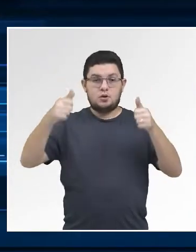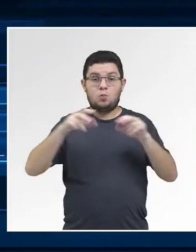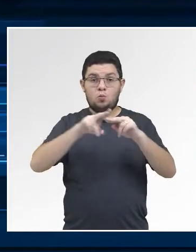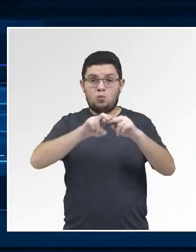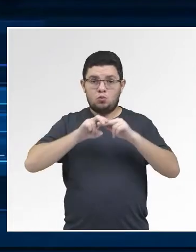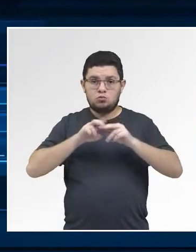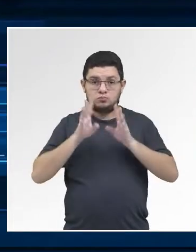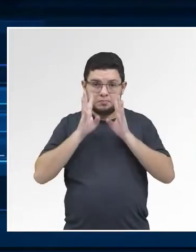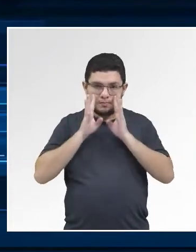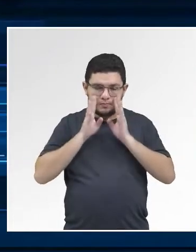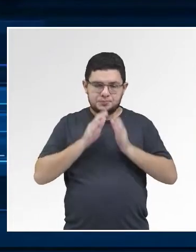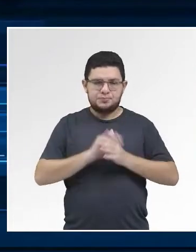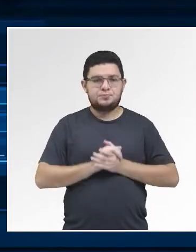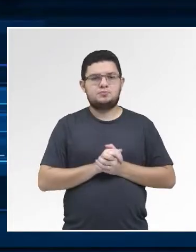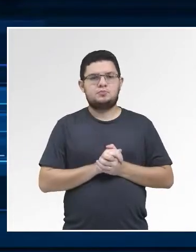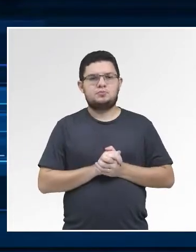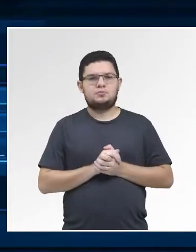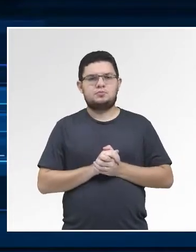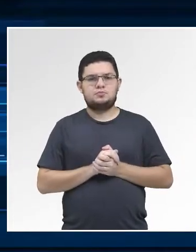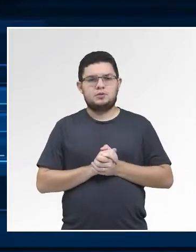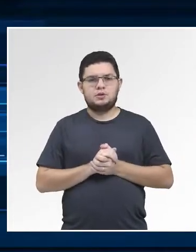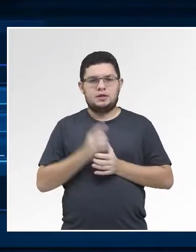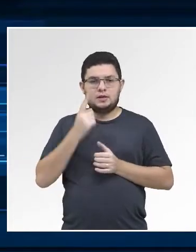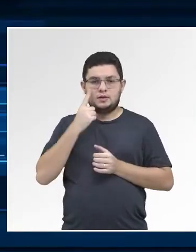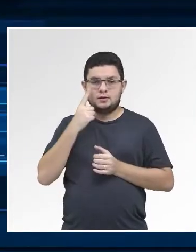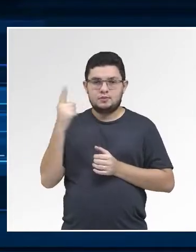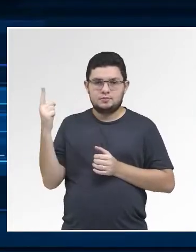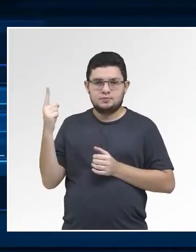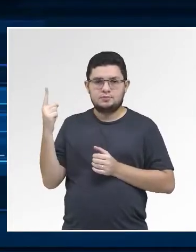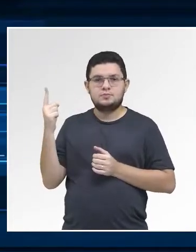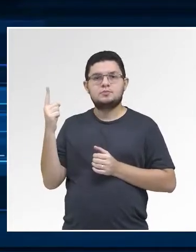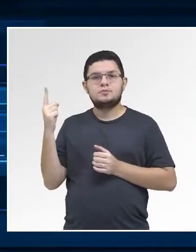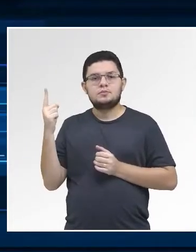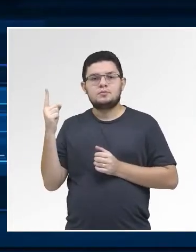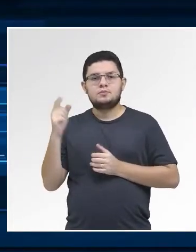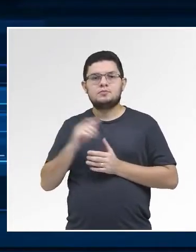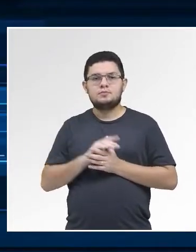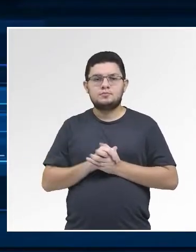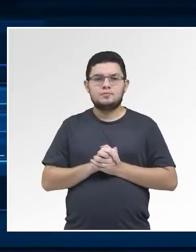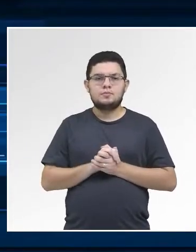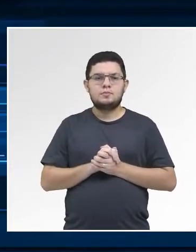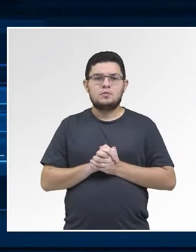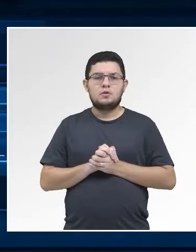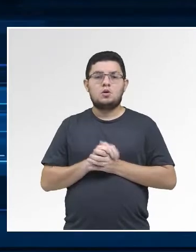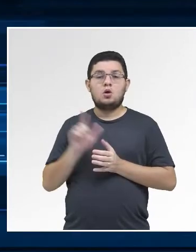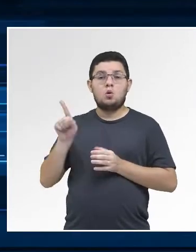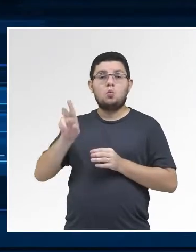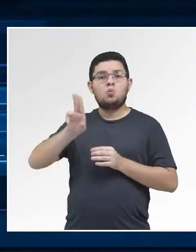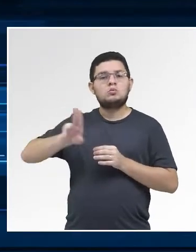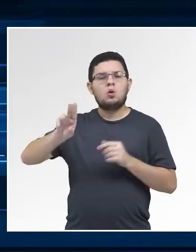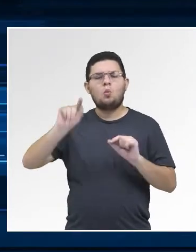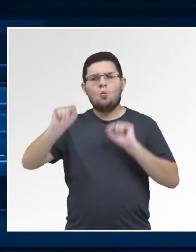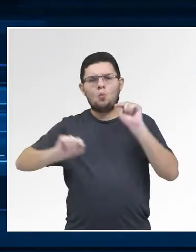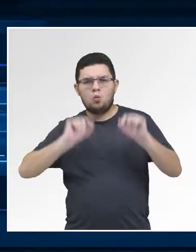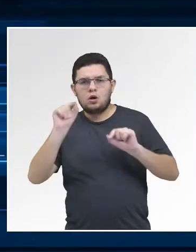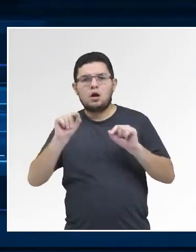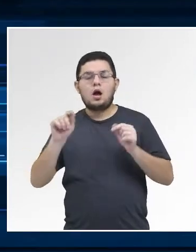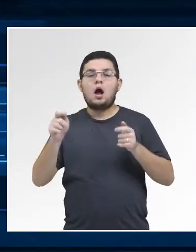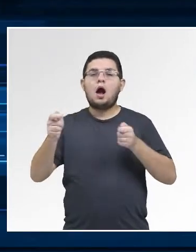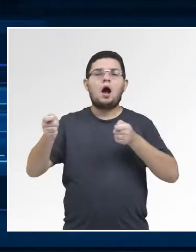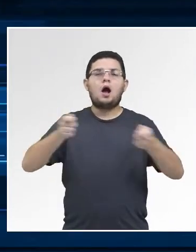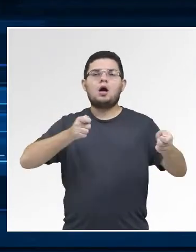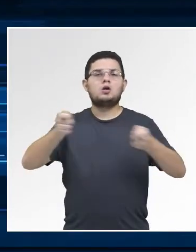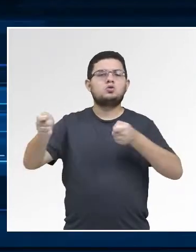Present Perfect mais just, né? Plus just. O Present Perfect é usado para referir-se a ações que ocorreram num